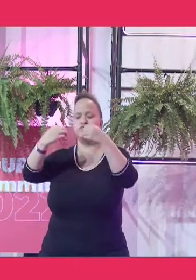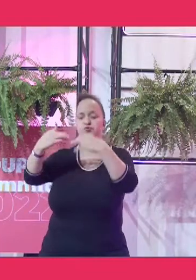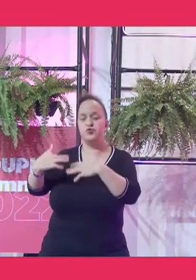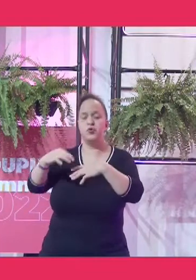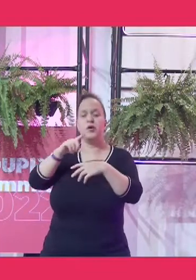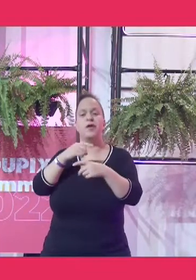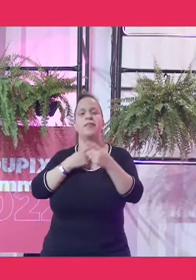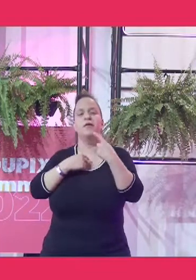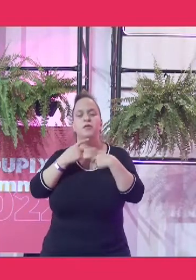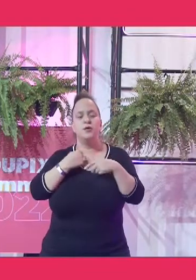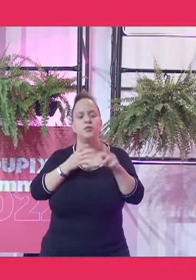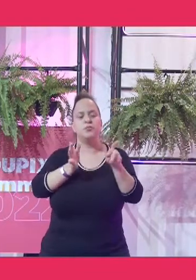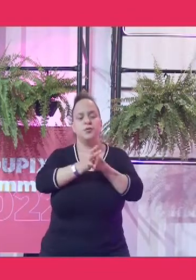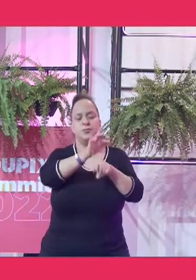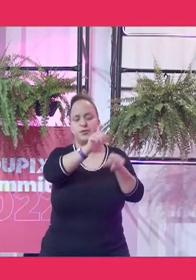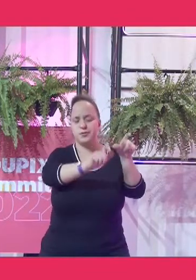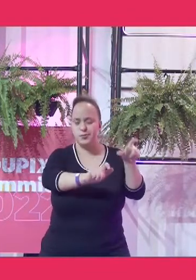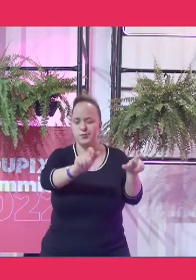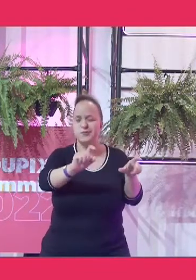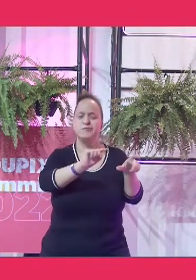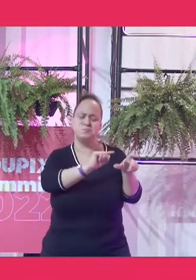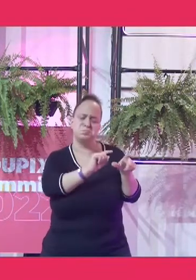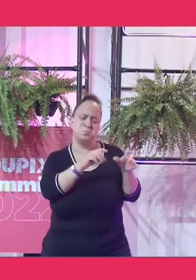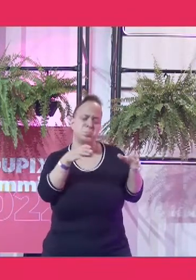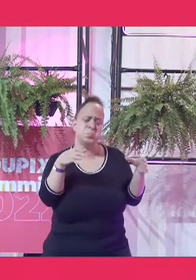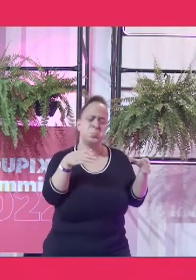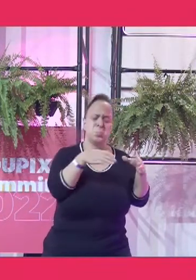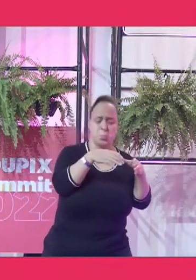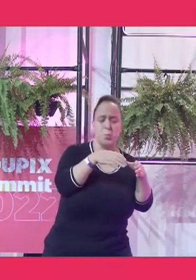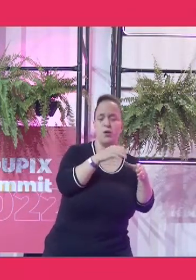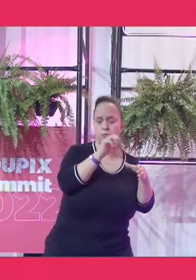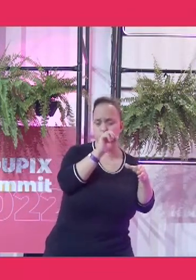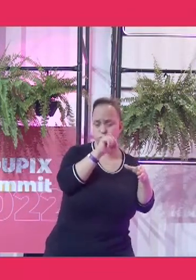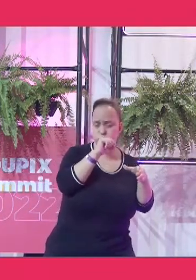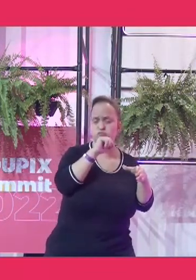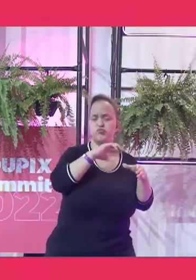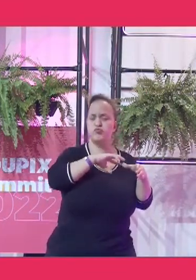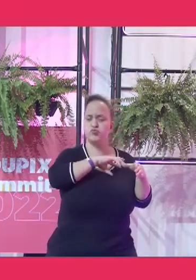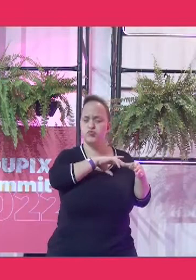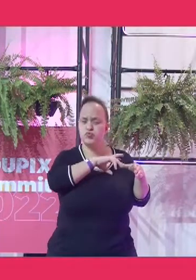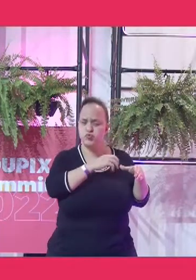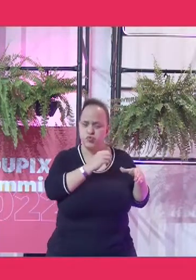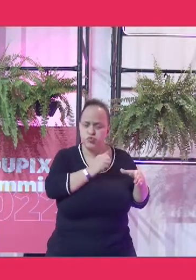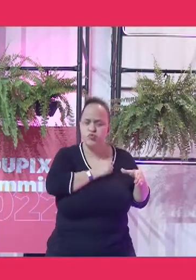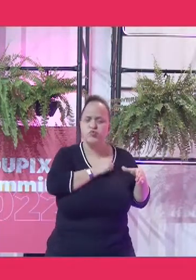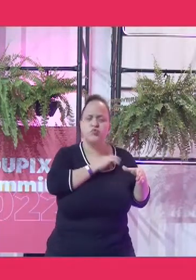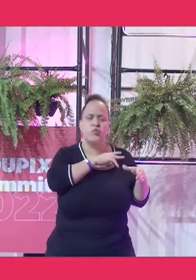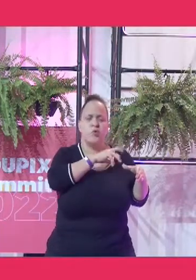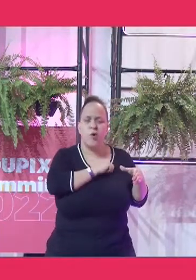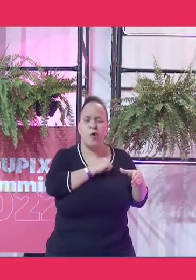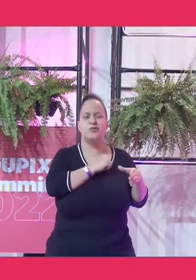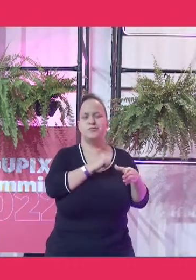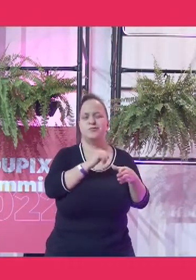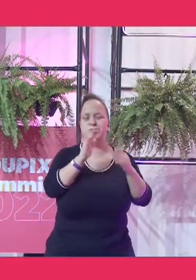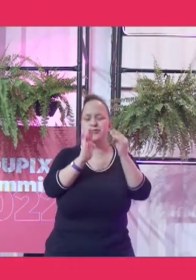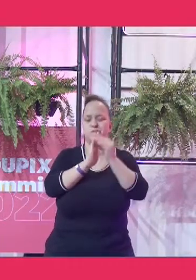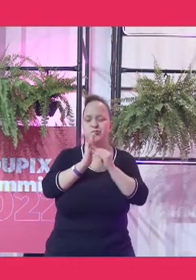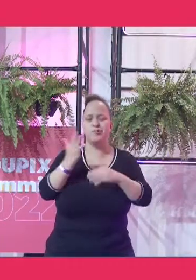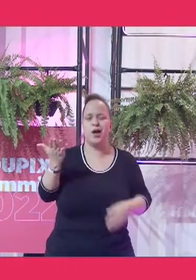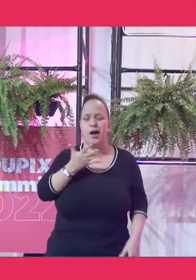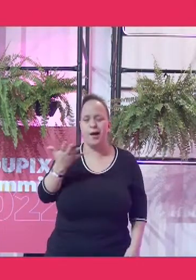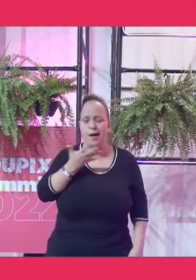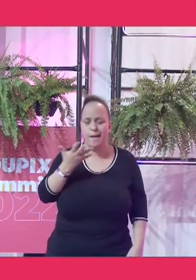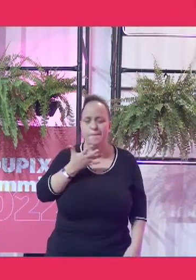das pessoas, eu acho que uma parte das pessoas, sim, está gostando muito desses conteúdos mais velozes, da internet